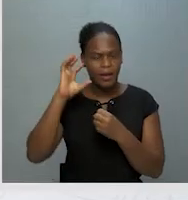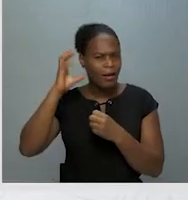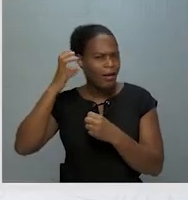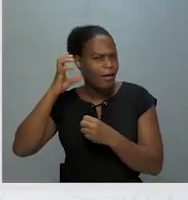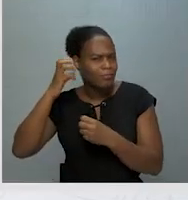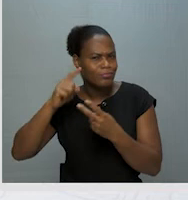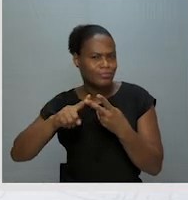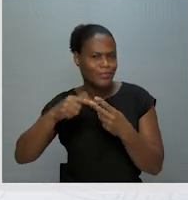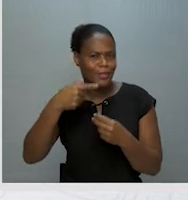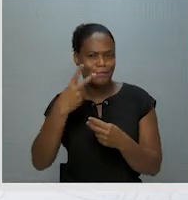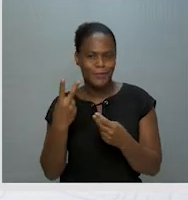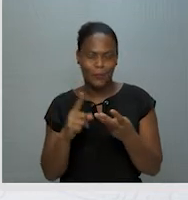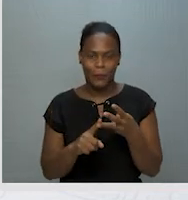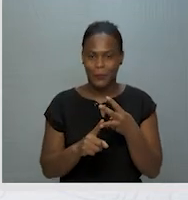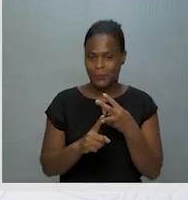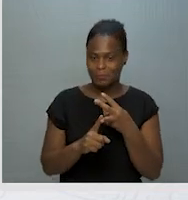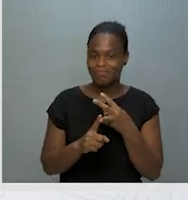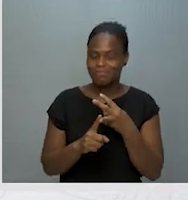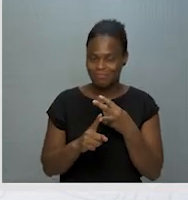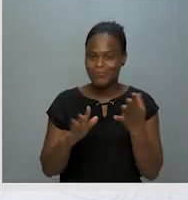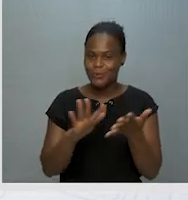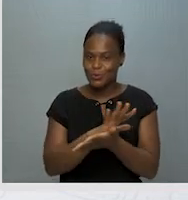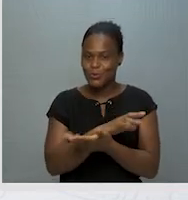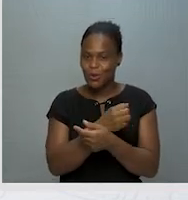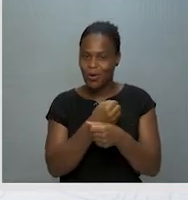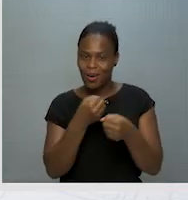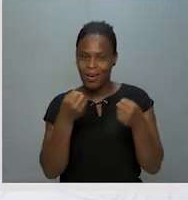rádio, televisão e jornal.